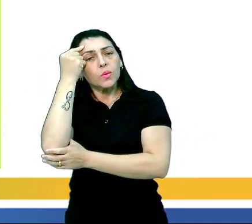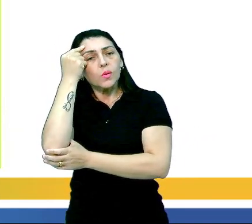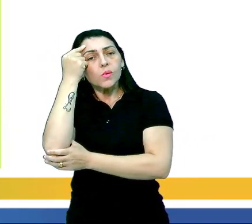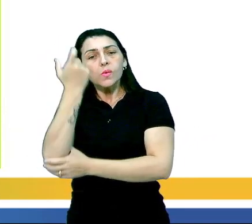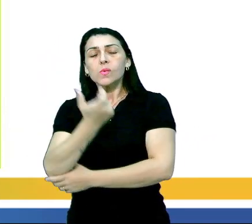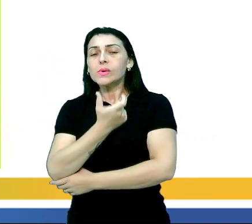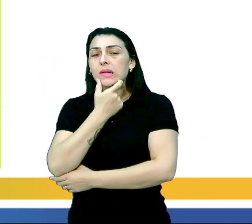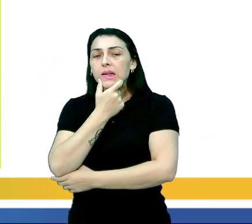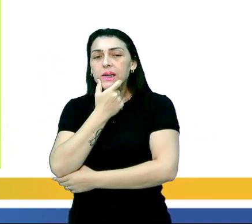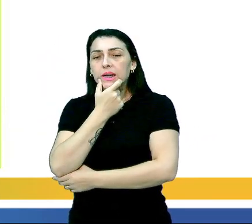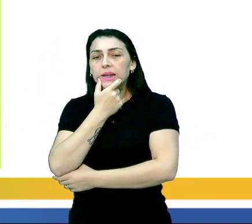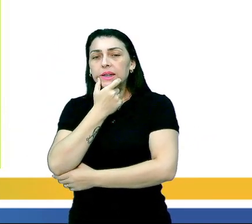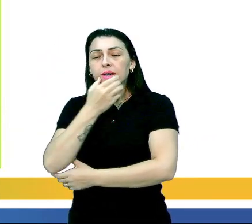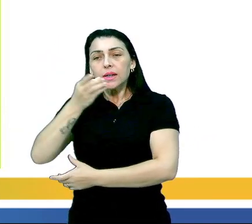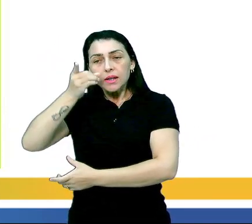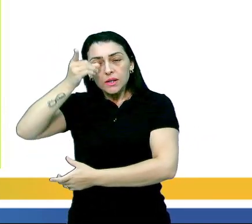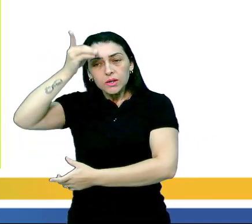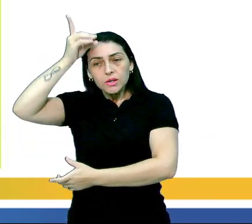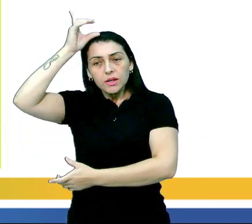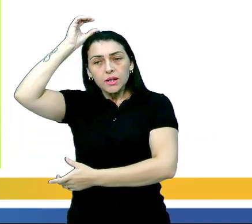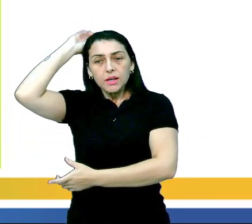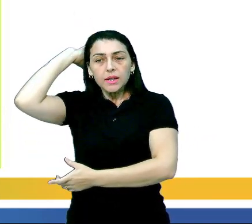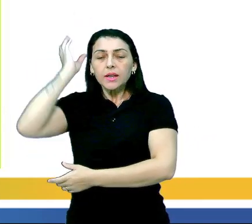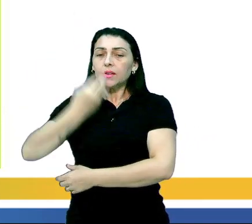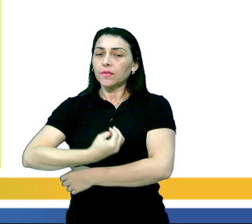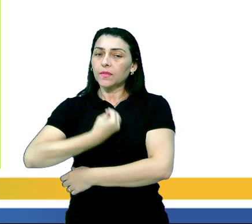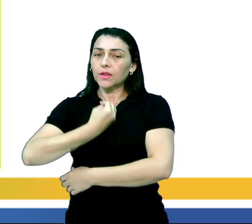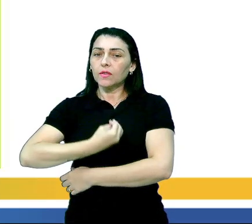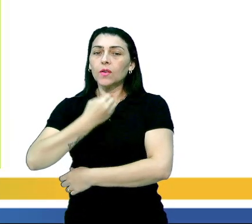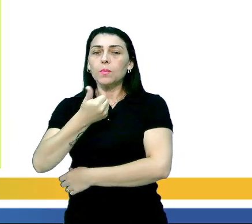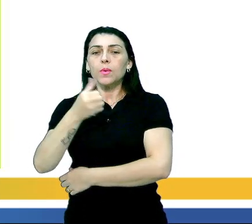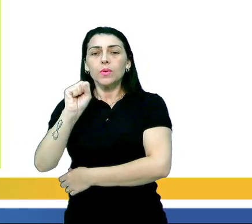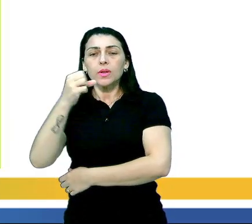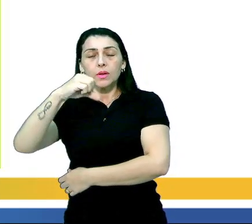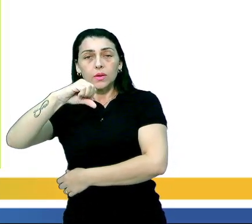inglês Charles Darwin, que viveu aí entre 1809 e